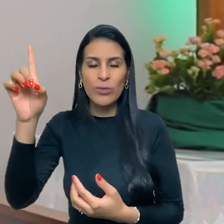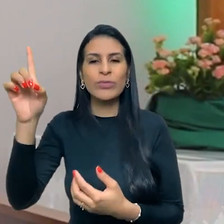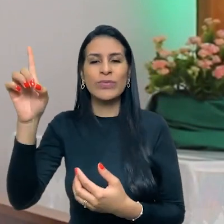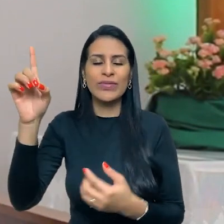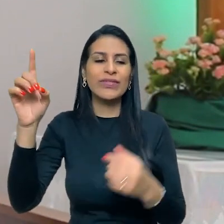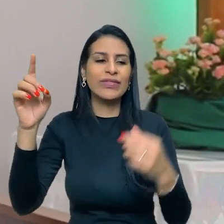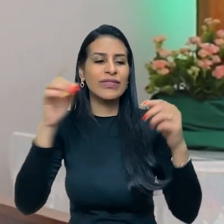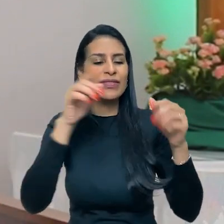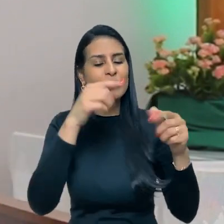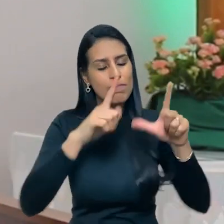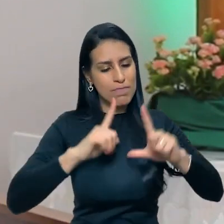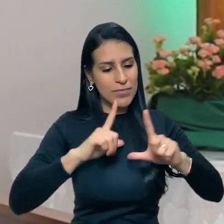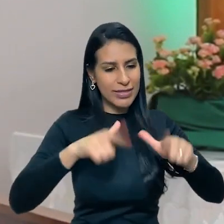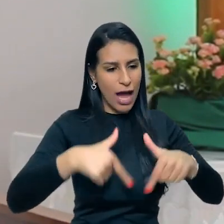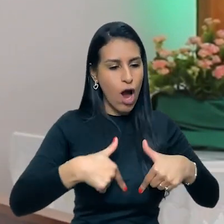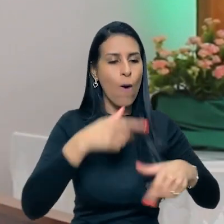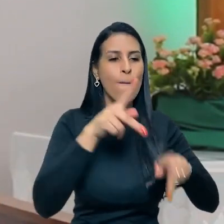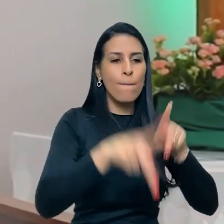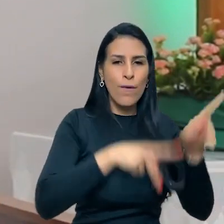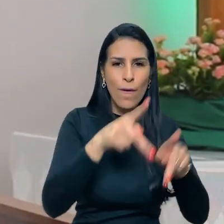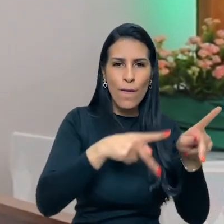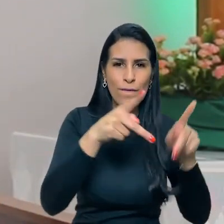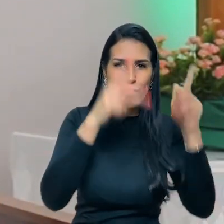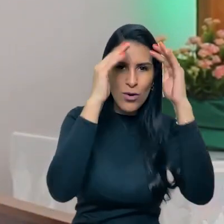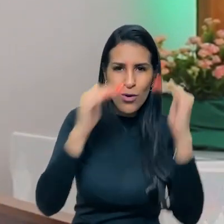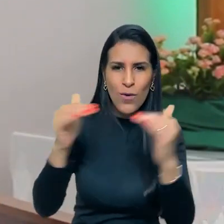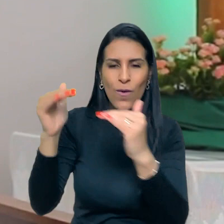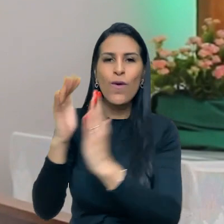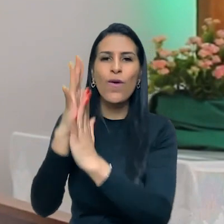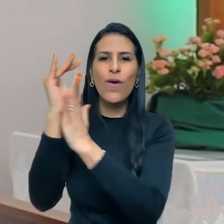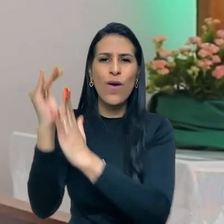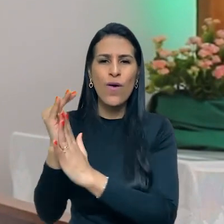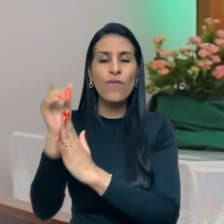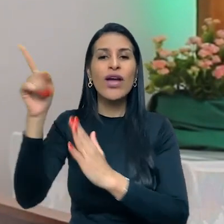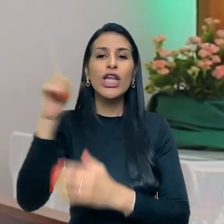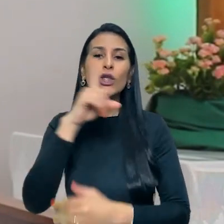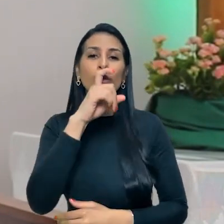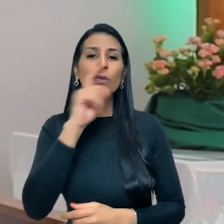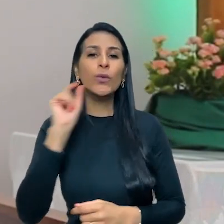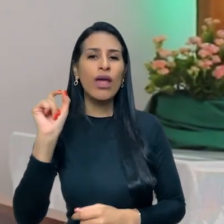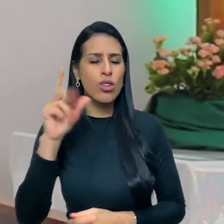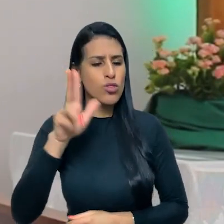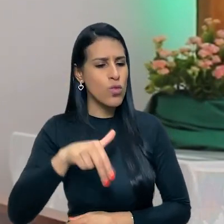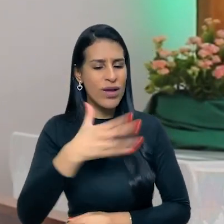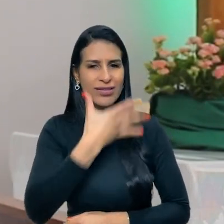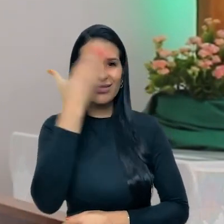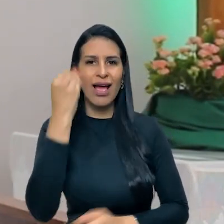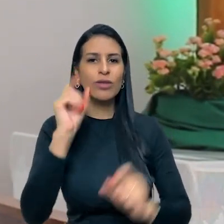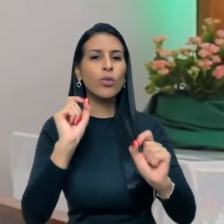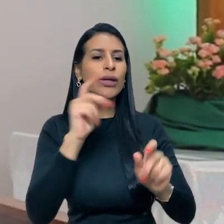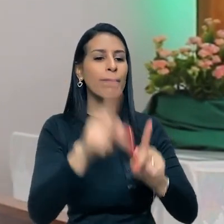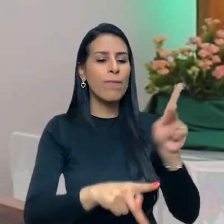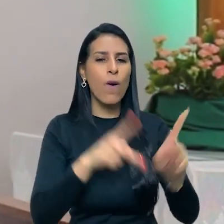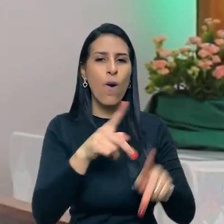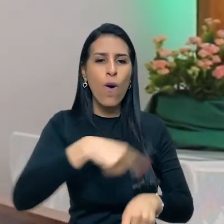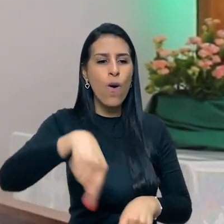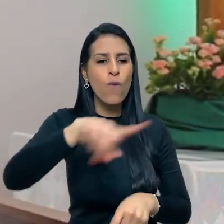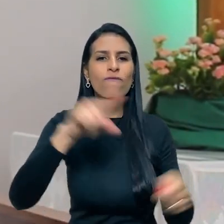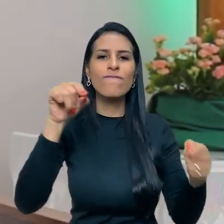louva, ele faz este juramento: nunca esquecerei aquilo que meu povo tem